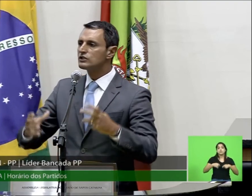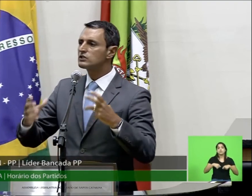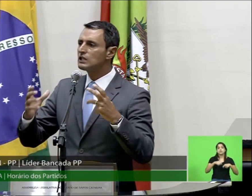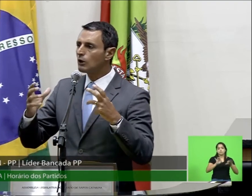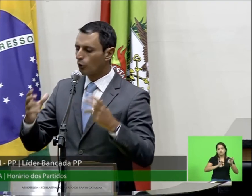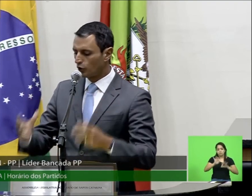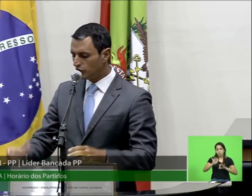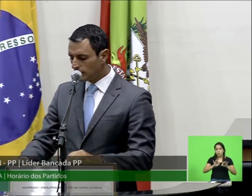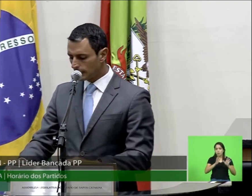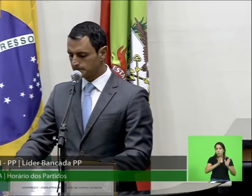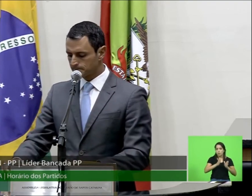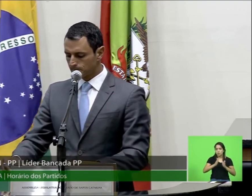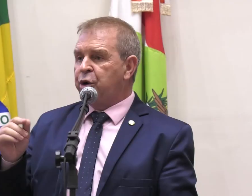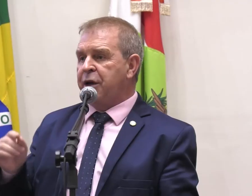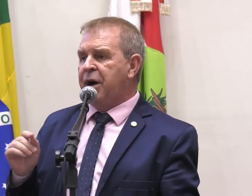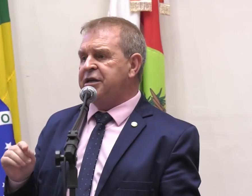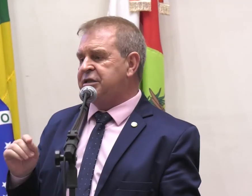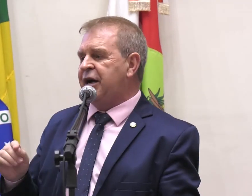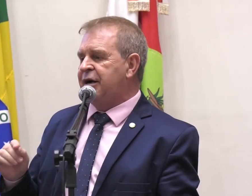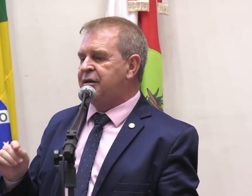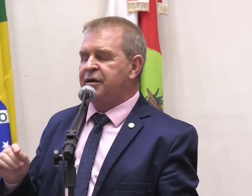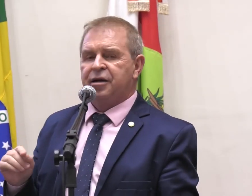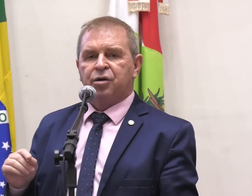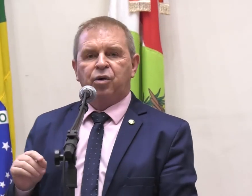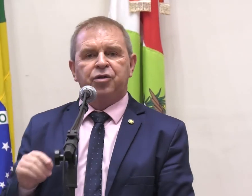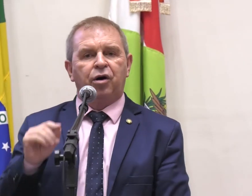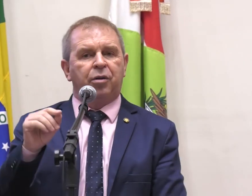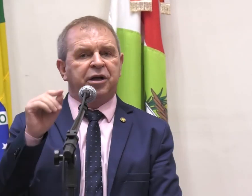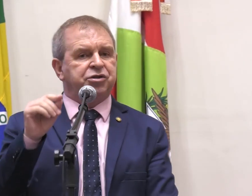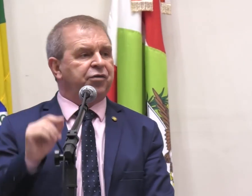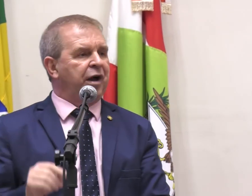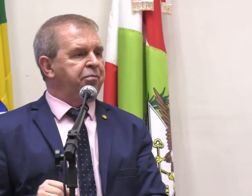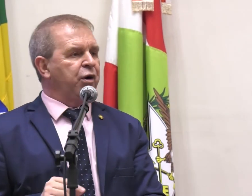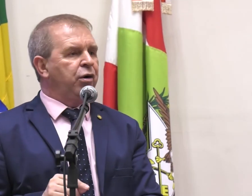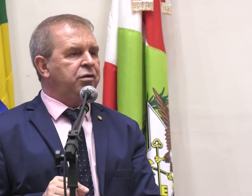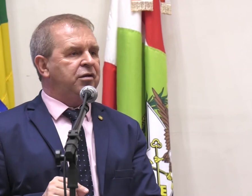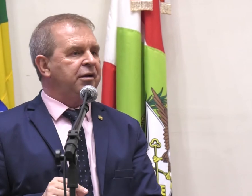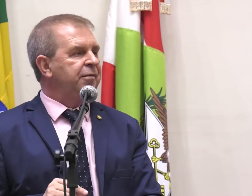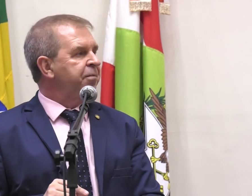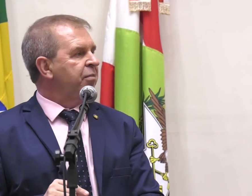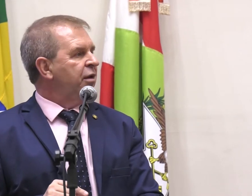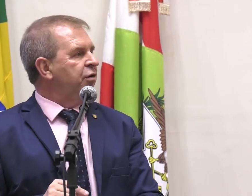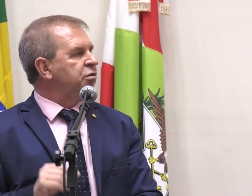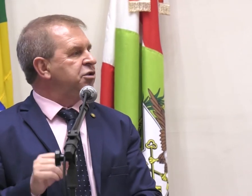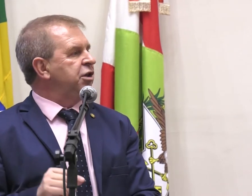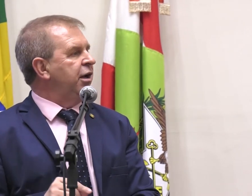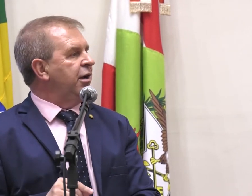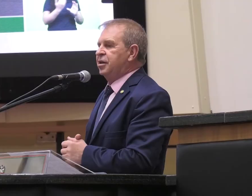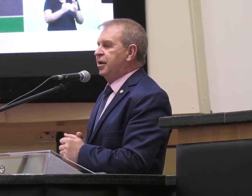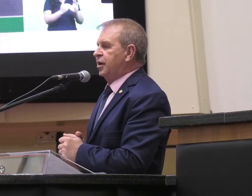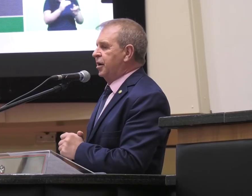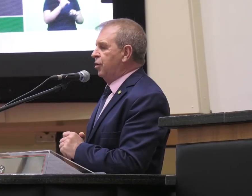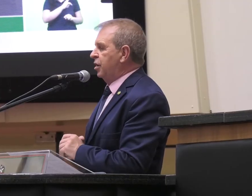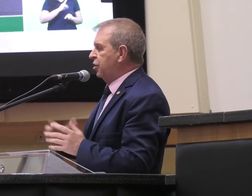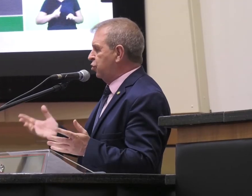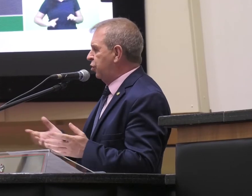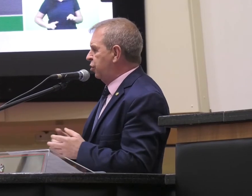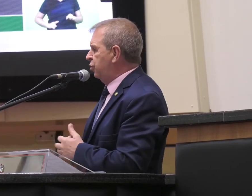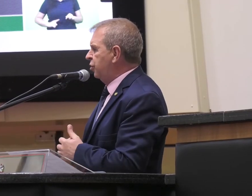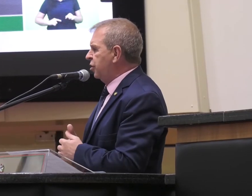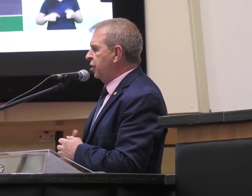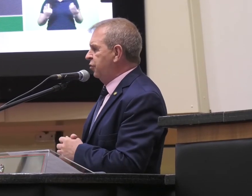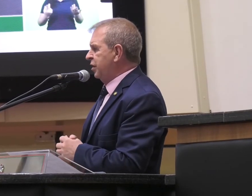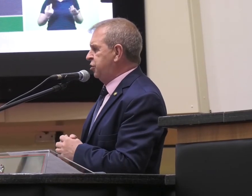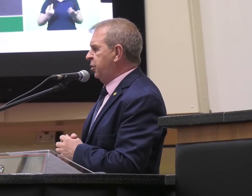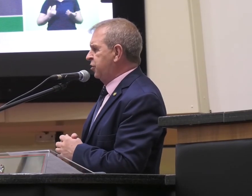organização, sincronia. Já o deputado Maurício Scudillac afirmou que conversou com o secretário de Estado da